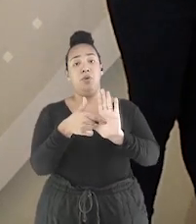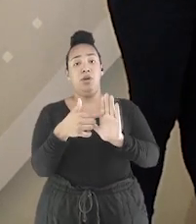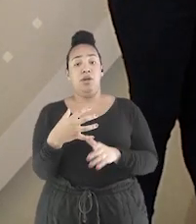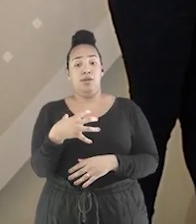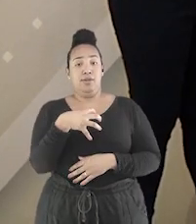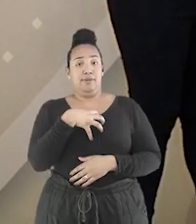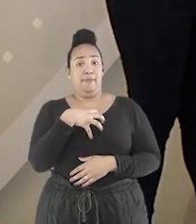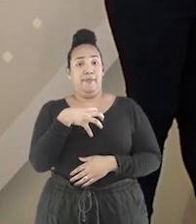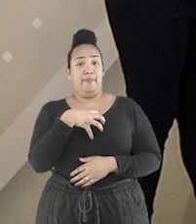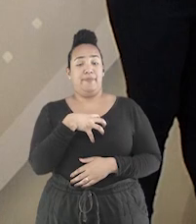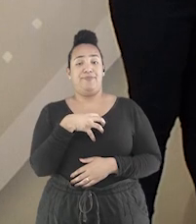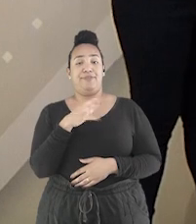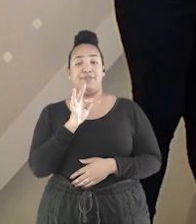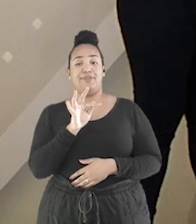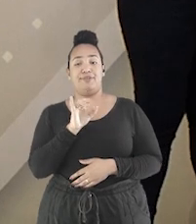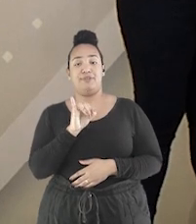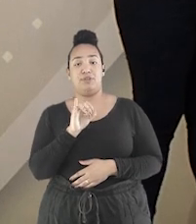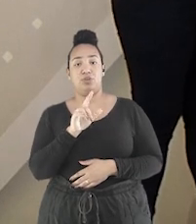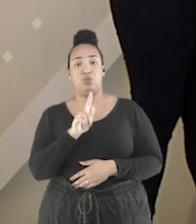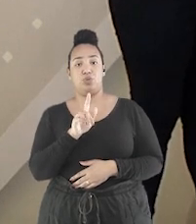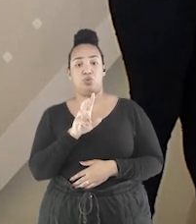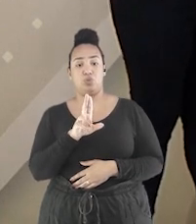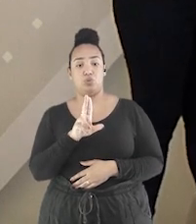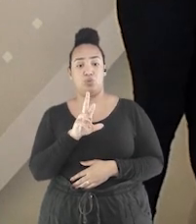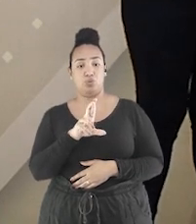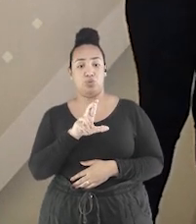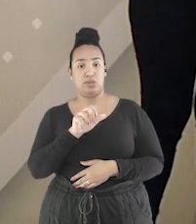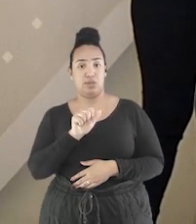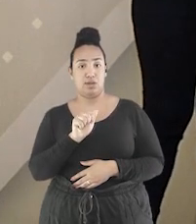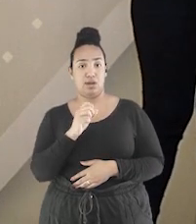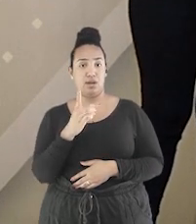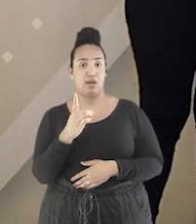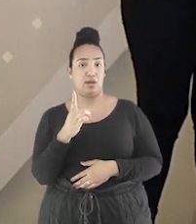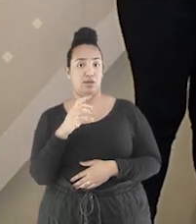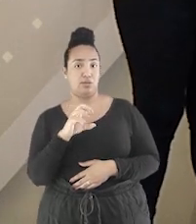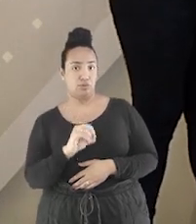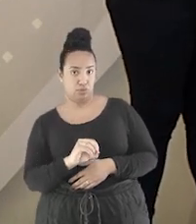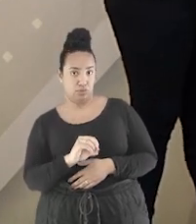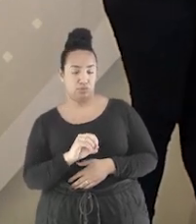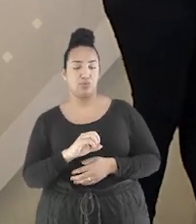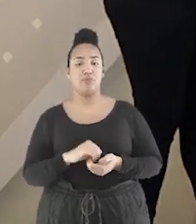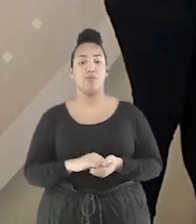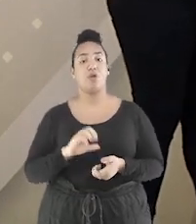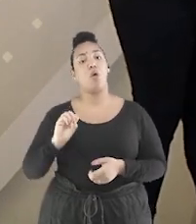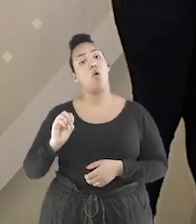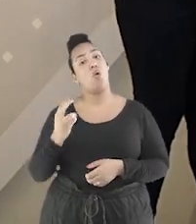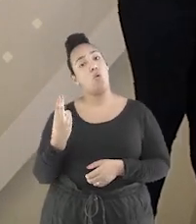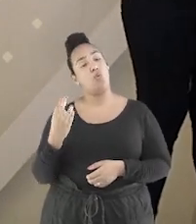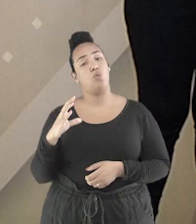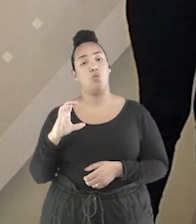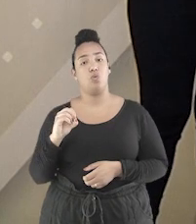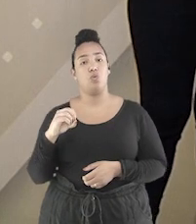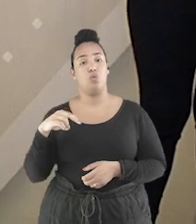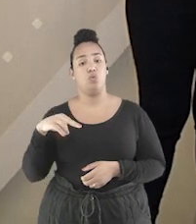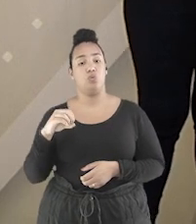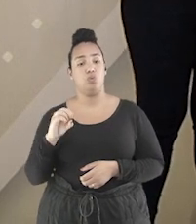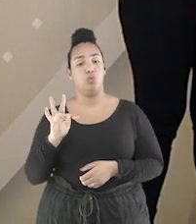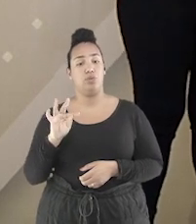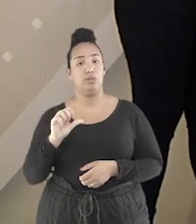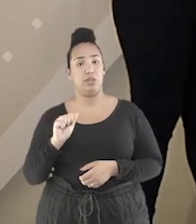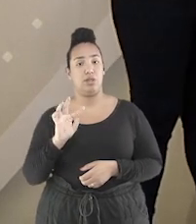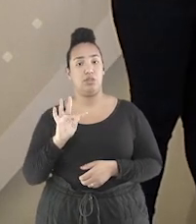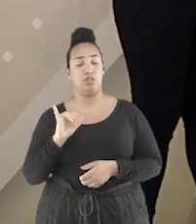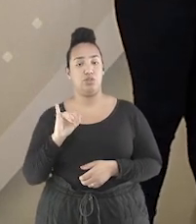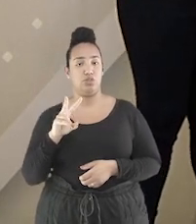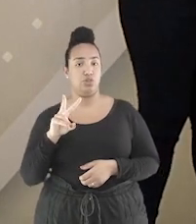figurado, que também é chamado de sentido conotativo. Olhem só, sentido figurado se refere ao sentido que